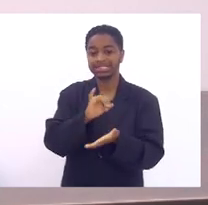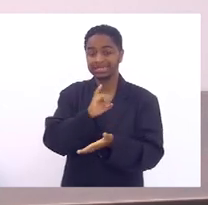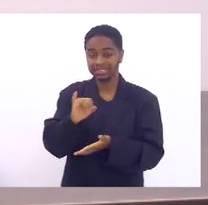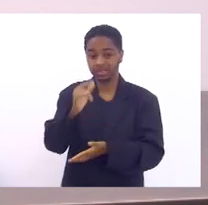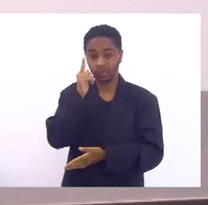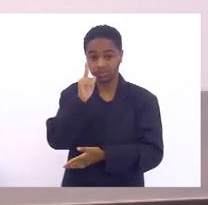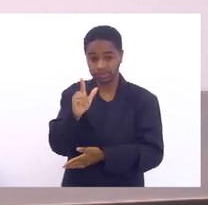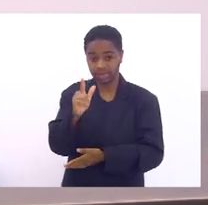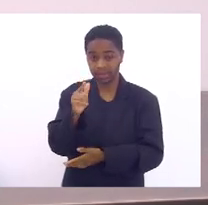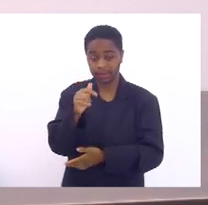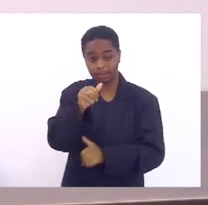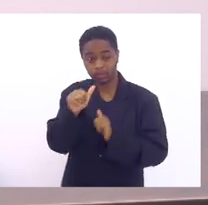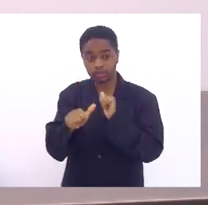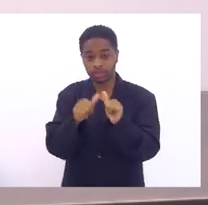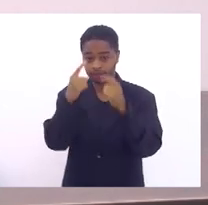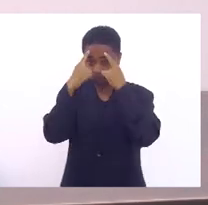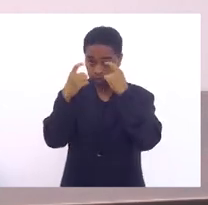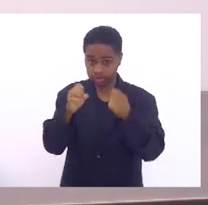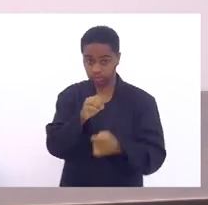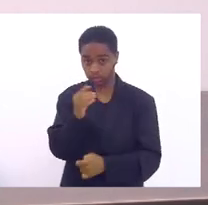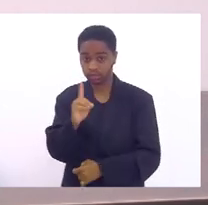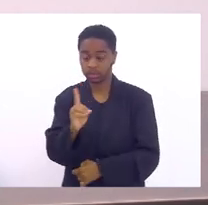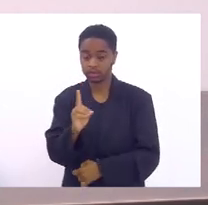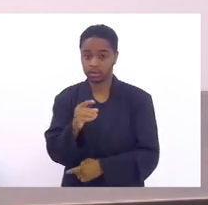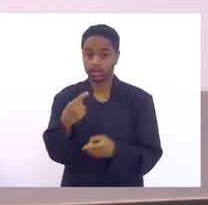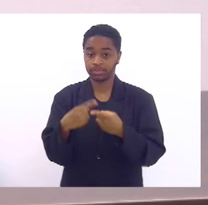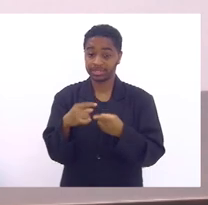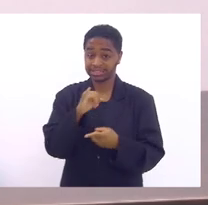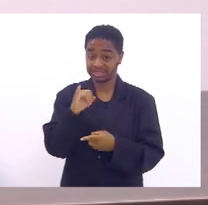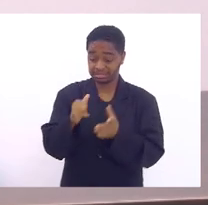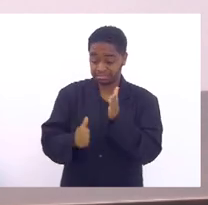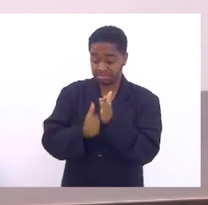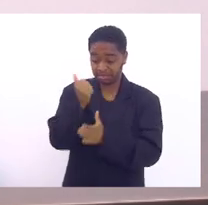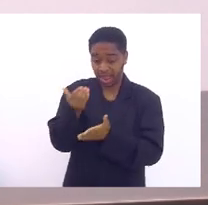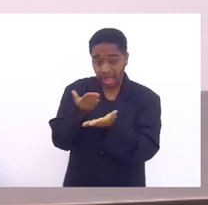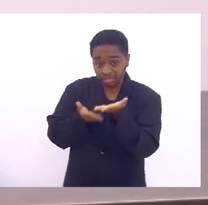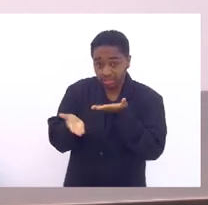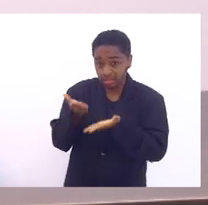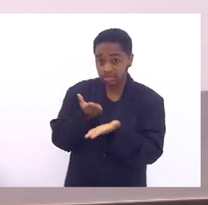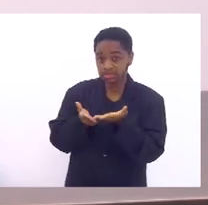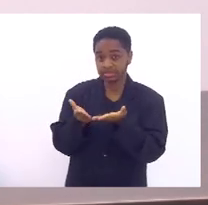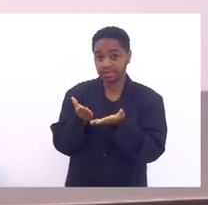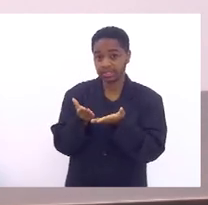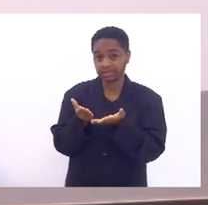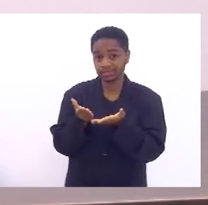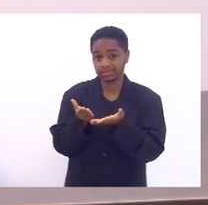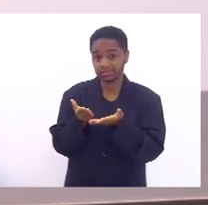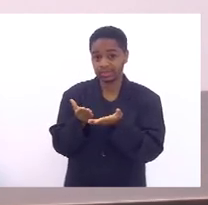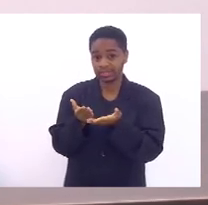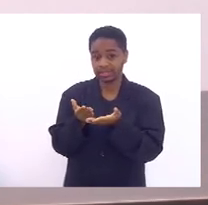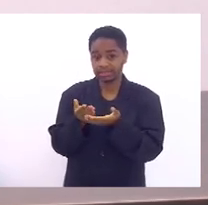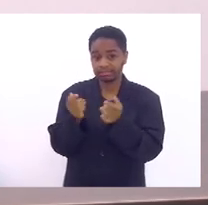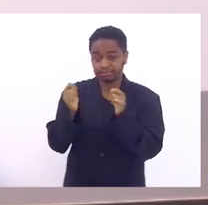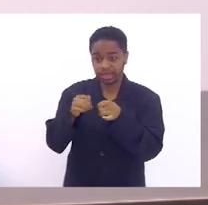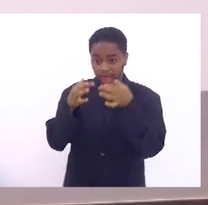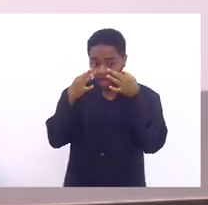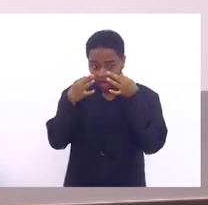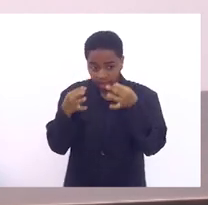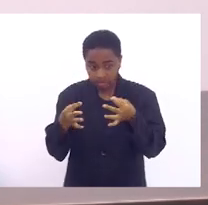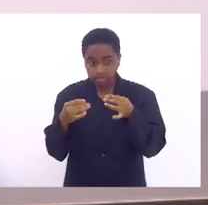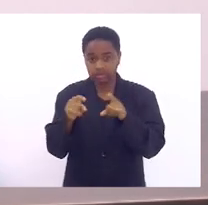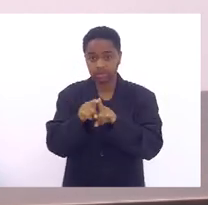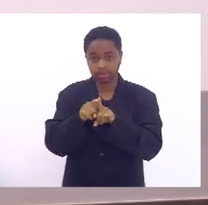situação de violência Porque se o primeiro atendimento eh que ela recebe é um atendimento discuta em que ela é